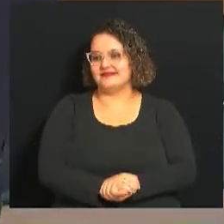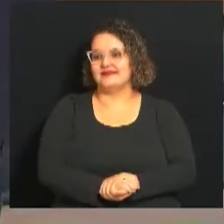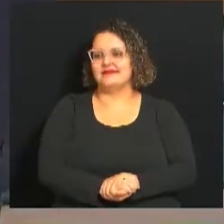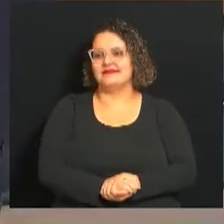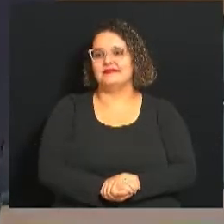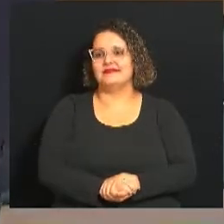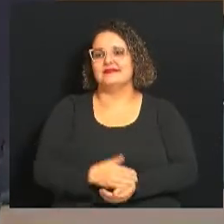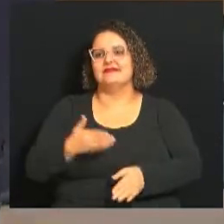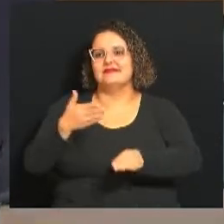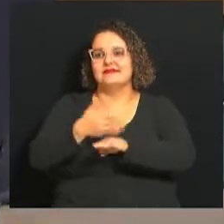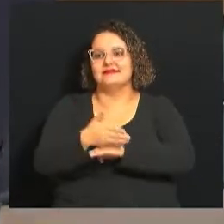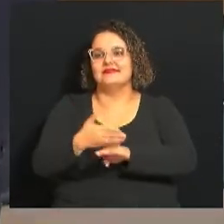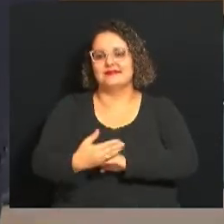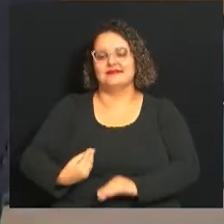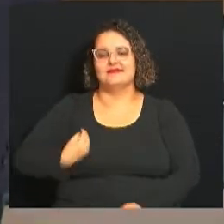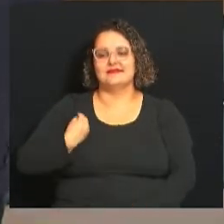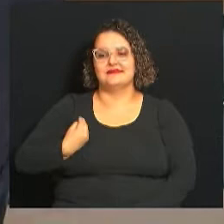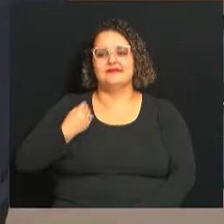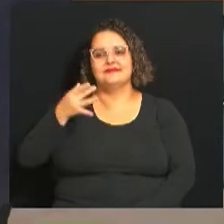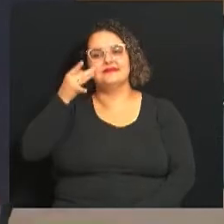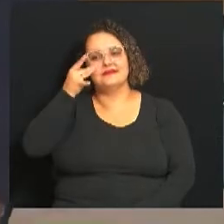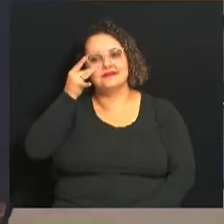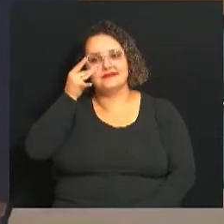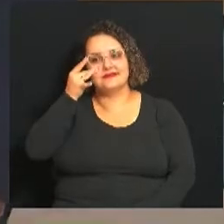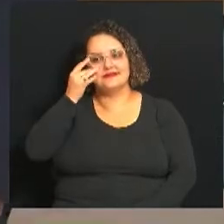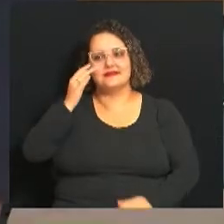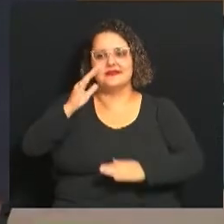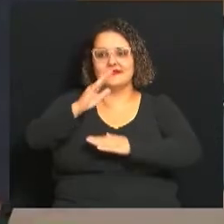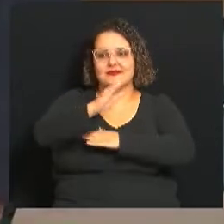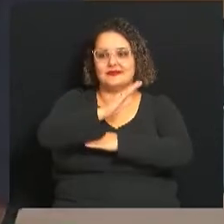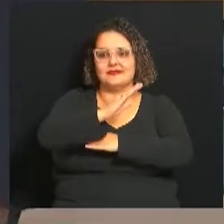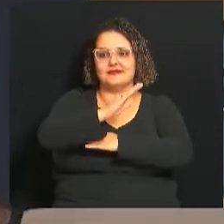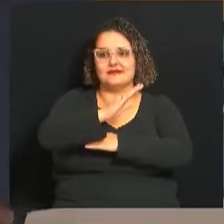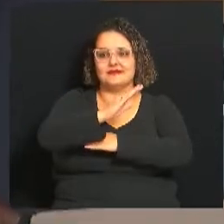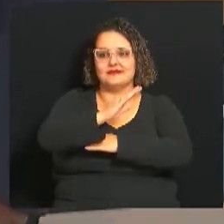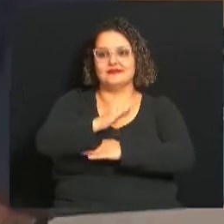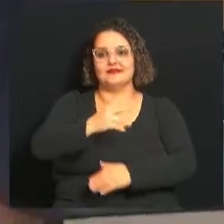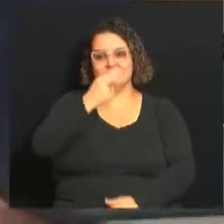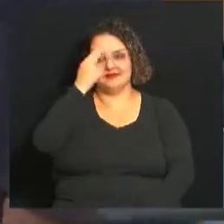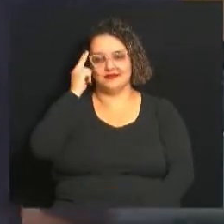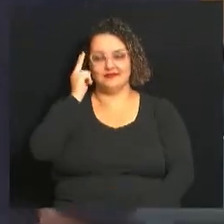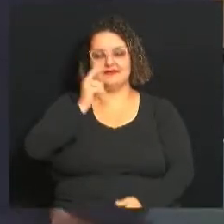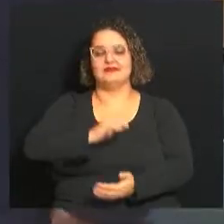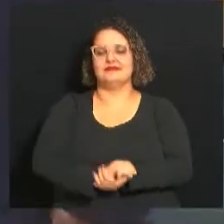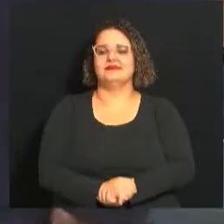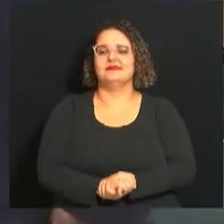participação ao vivo conosco aqui no Câmara Notícia, Gabriel Castro.